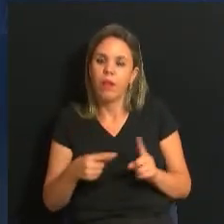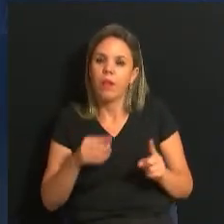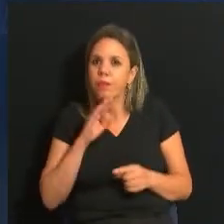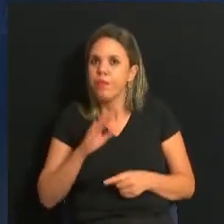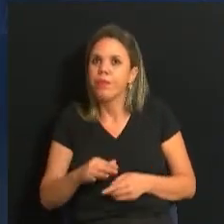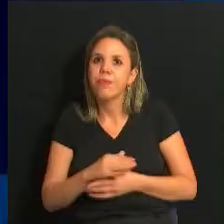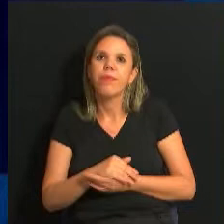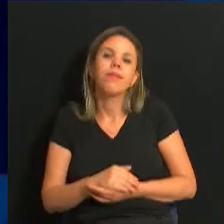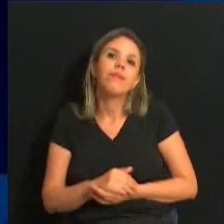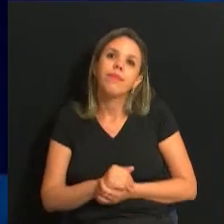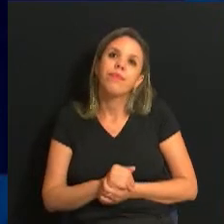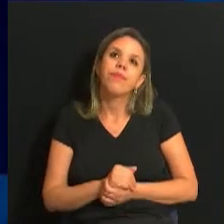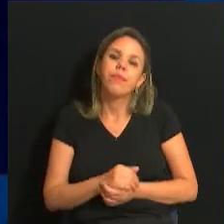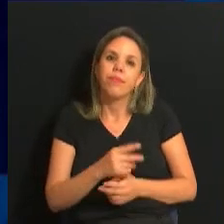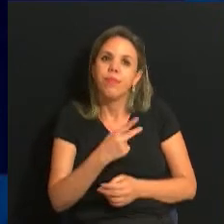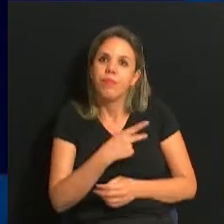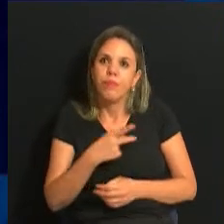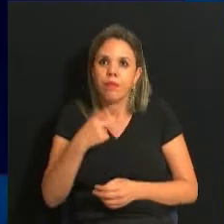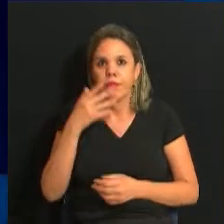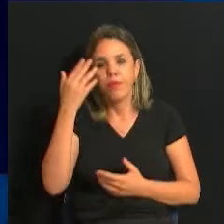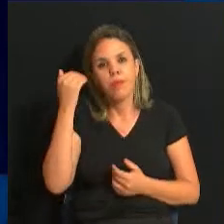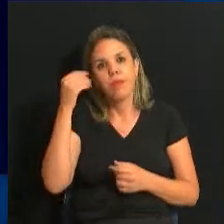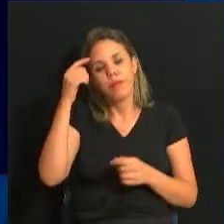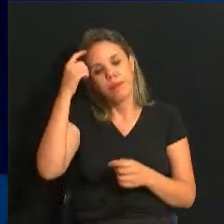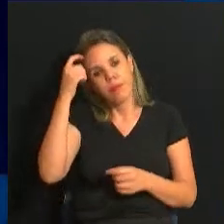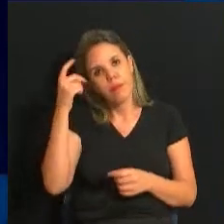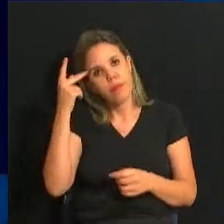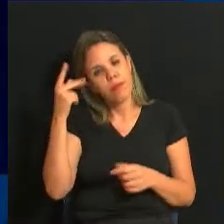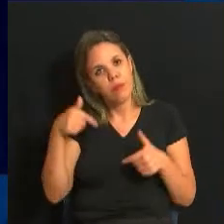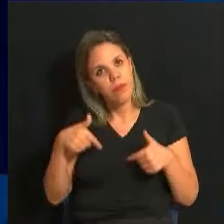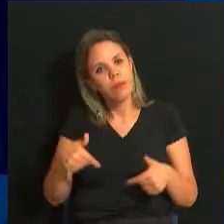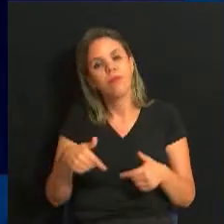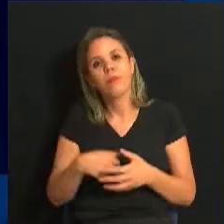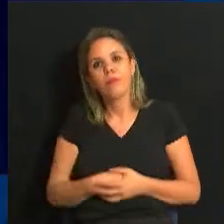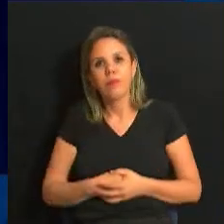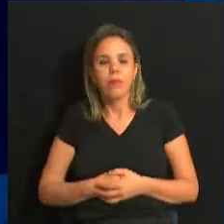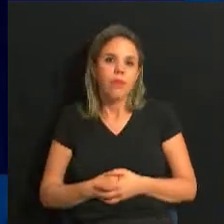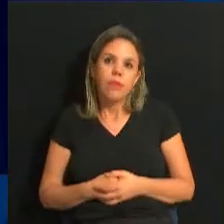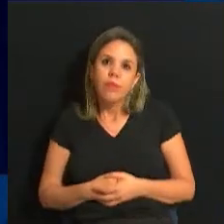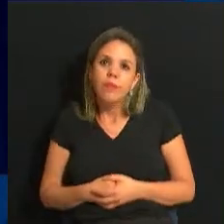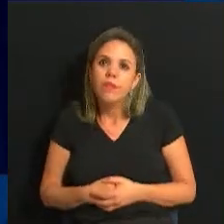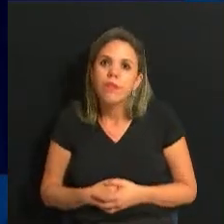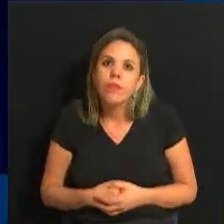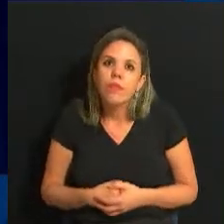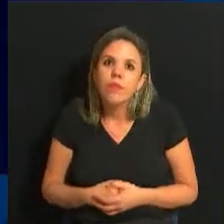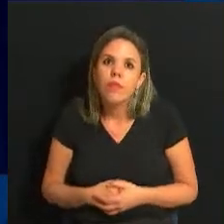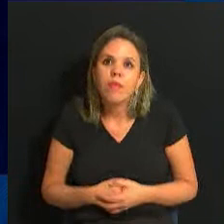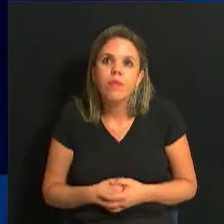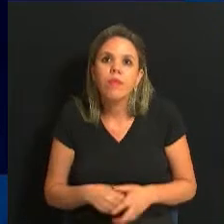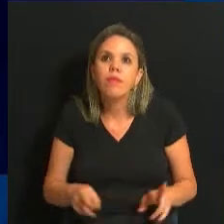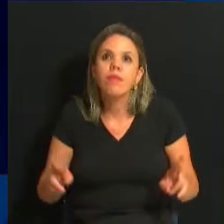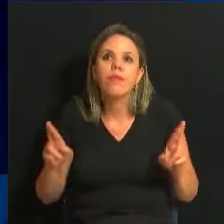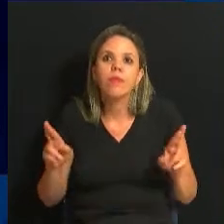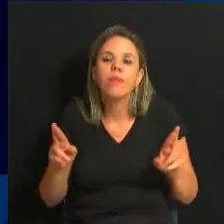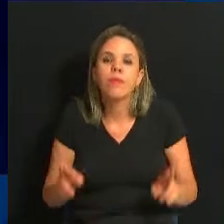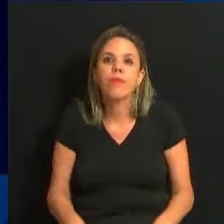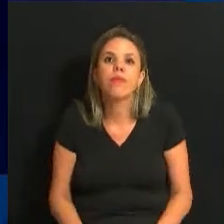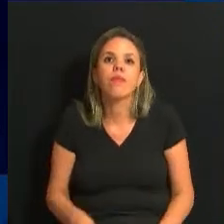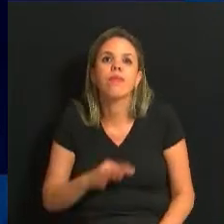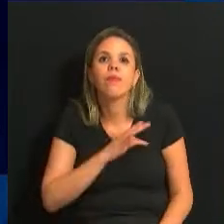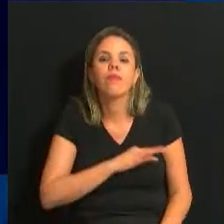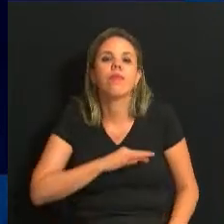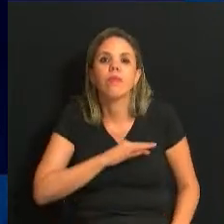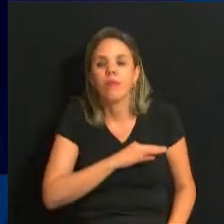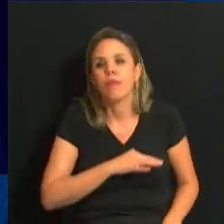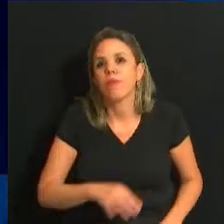6h30, Ponte Preta e São Paulo se enfrentam no estádio Moisés Lucarelli. Fica a expectativa se o técnico Gilson